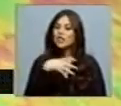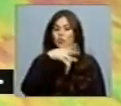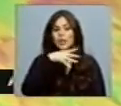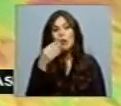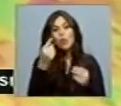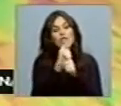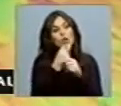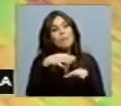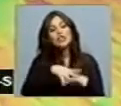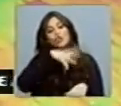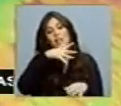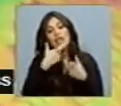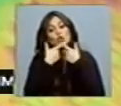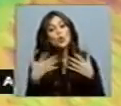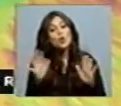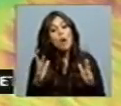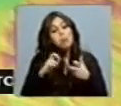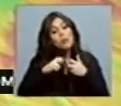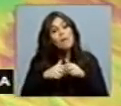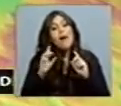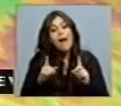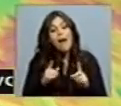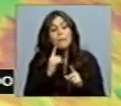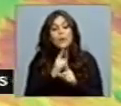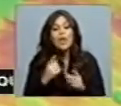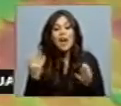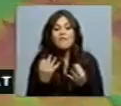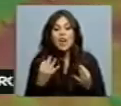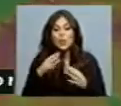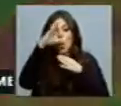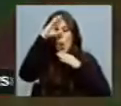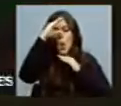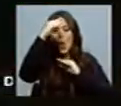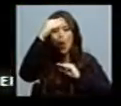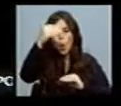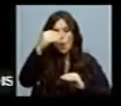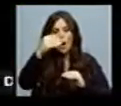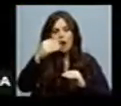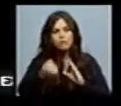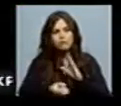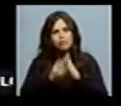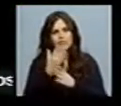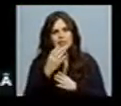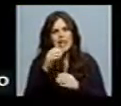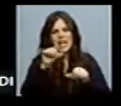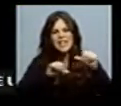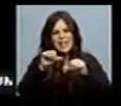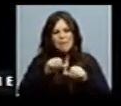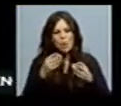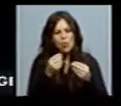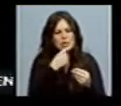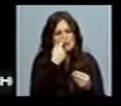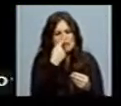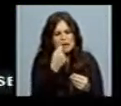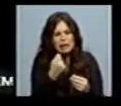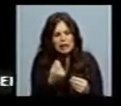E o problema é que não explica mesmo tudo, nomeadamente o facto de a Lua ter uma constituição geoquímica, apesar de tudo, muito parecida com